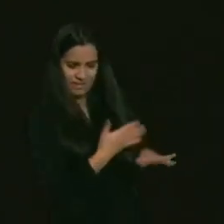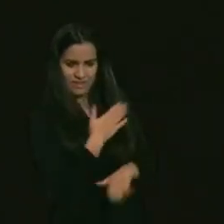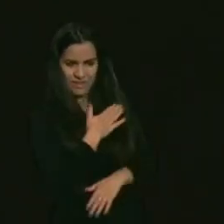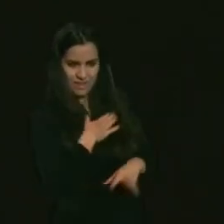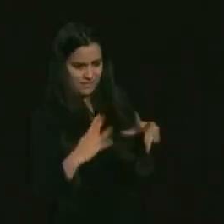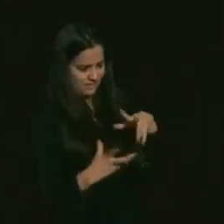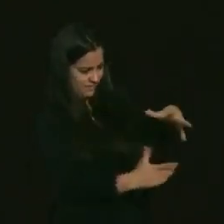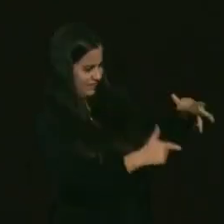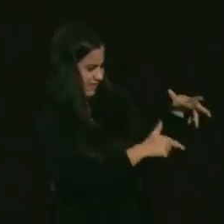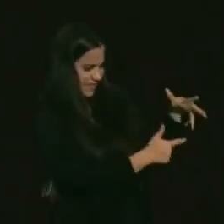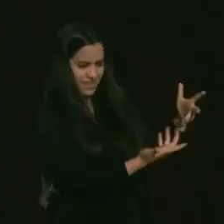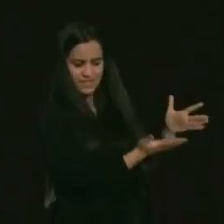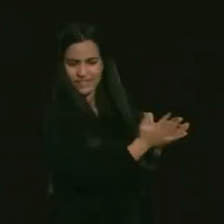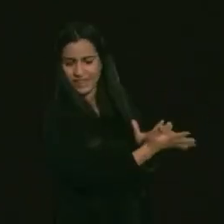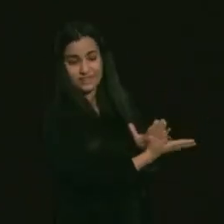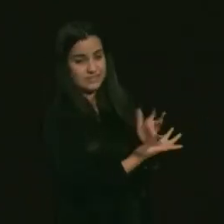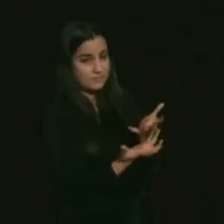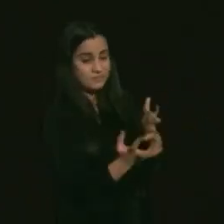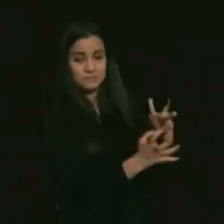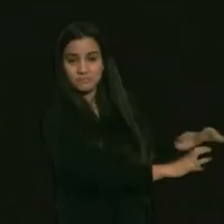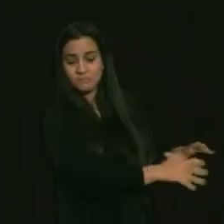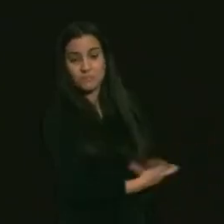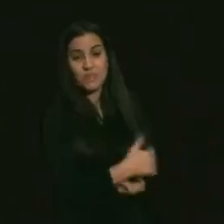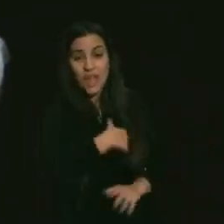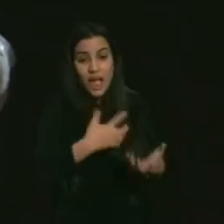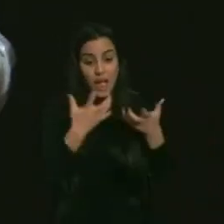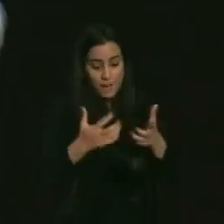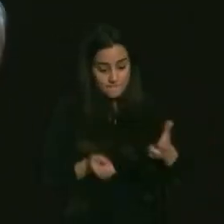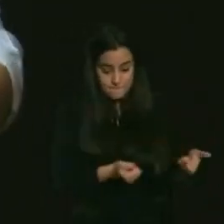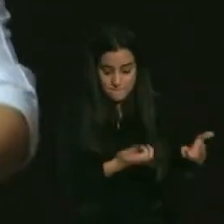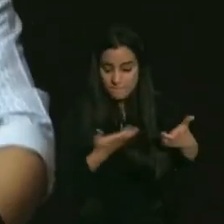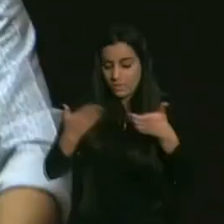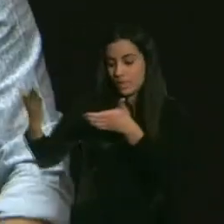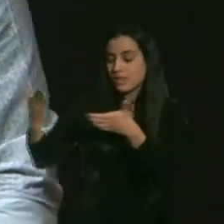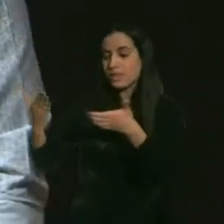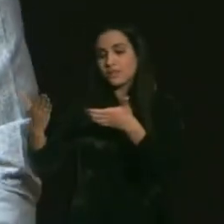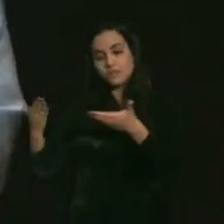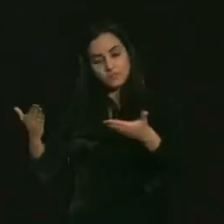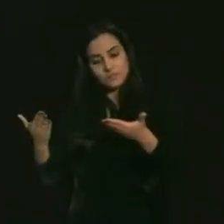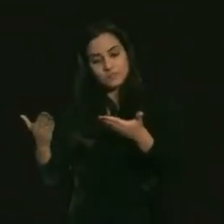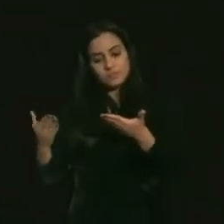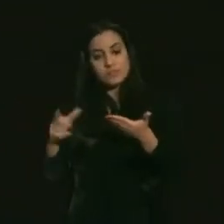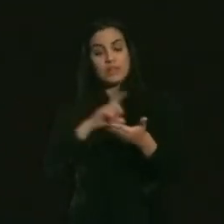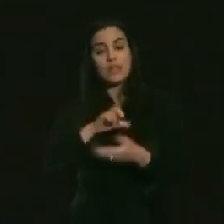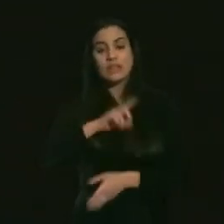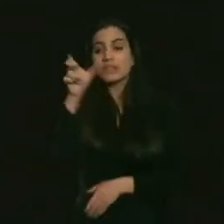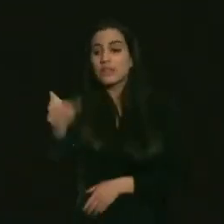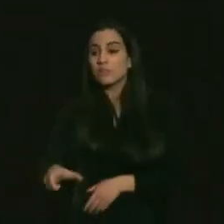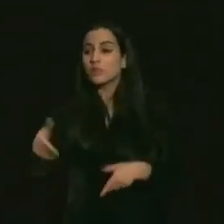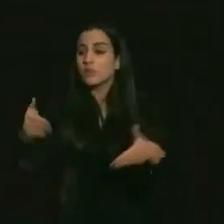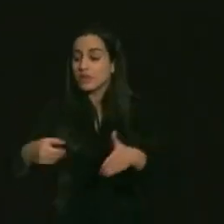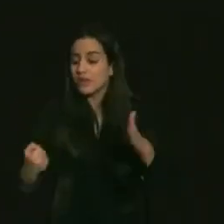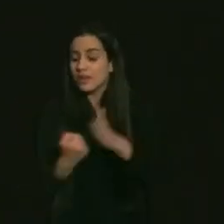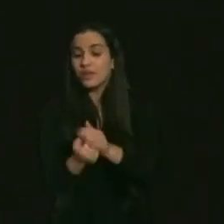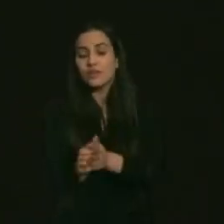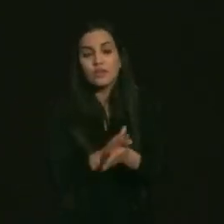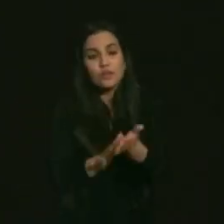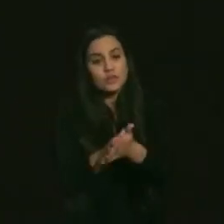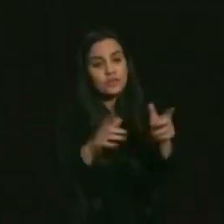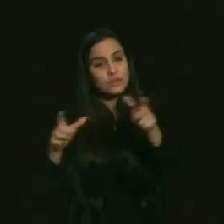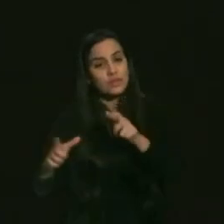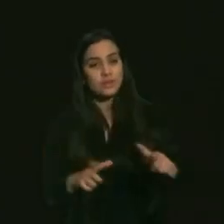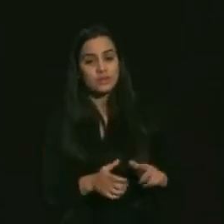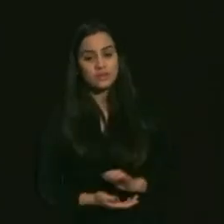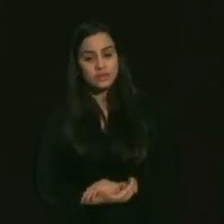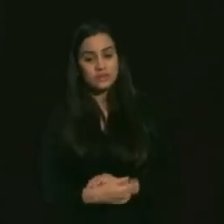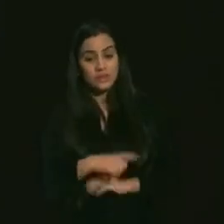deste mundo. Eu quero entregar tudo. Existem pessoas insatisfeitas neste lugar.